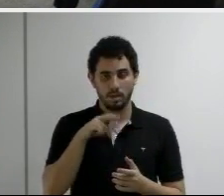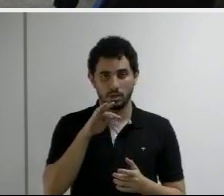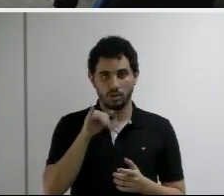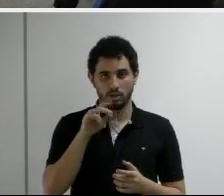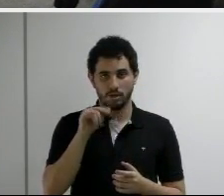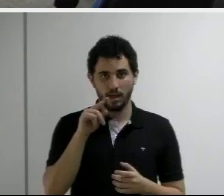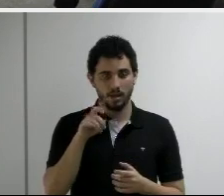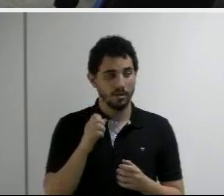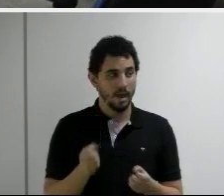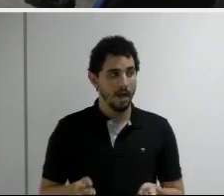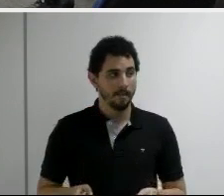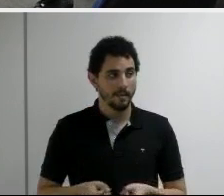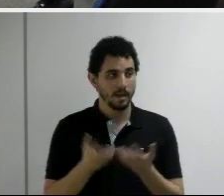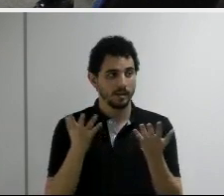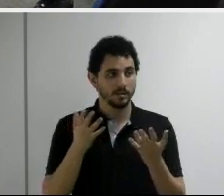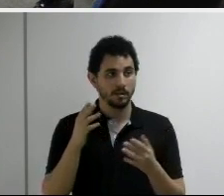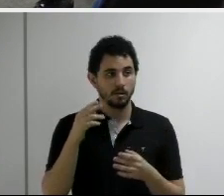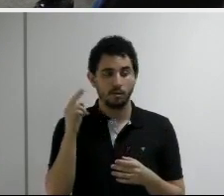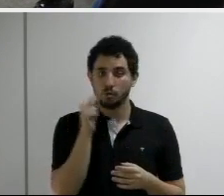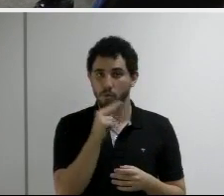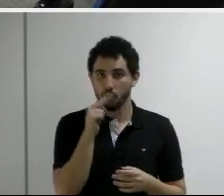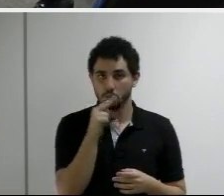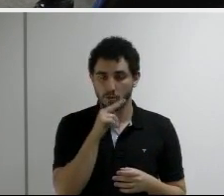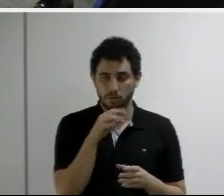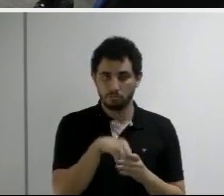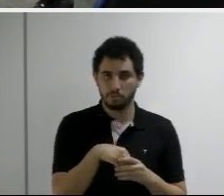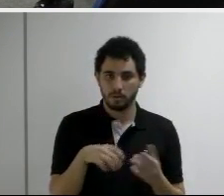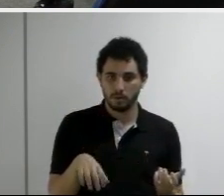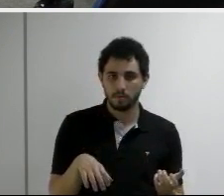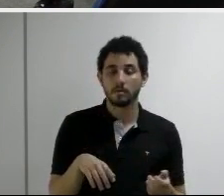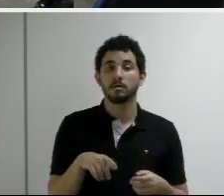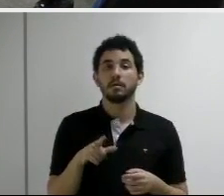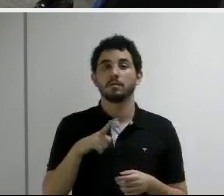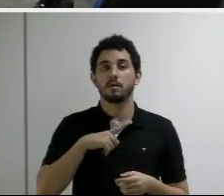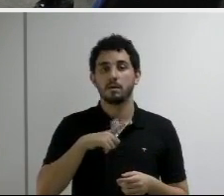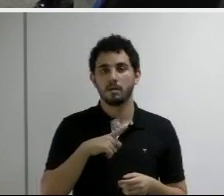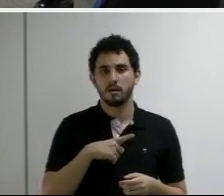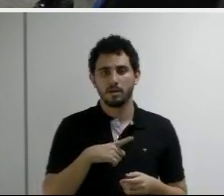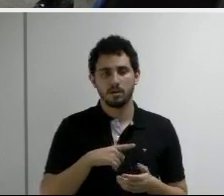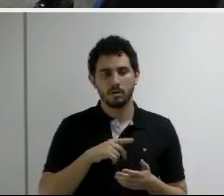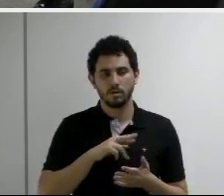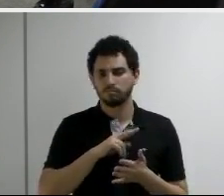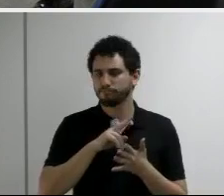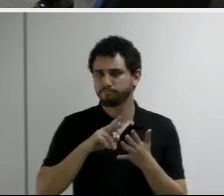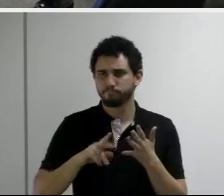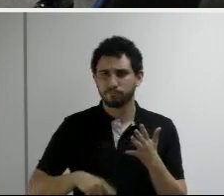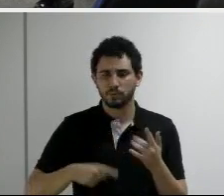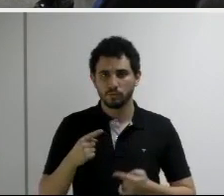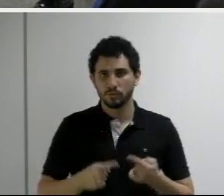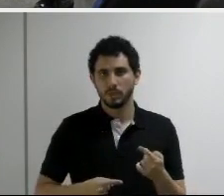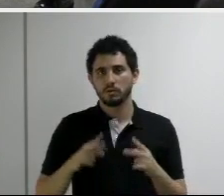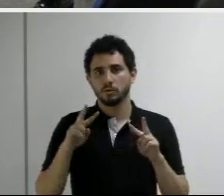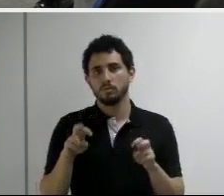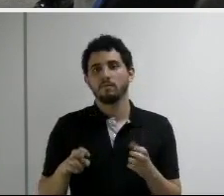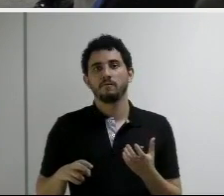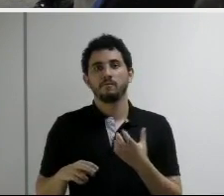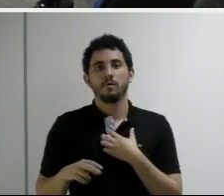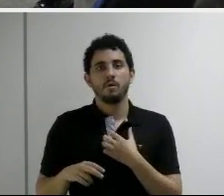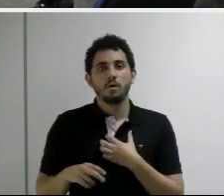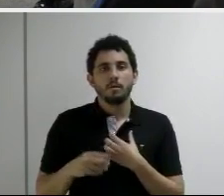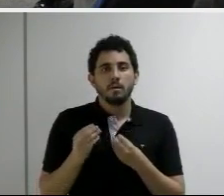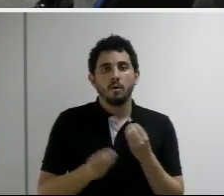nos 45 do segundo tempo na Câmara. Existe inúmeras discussões a respeito da forma